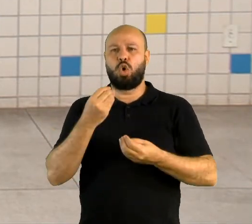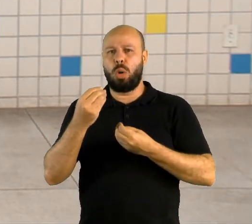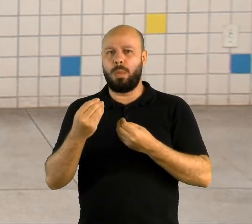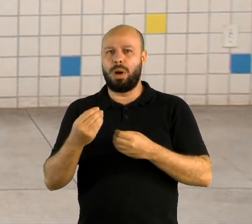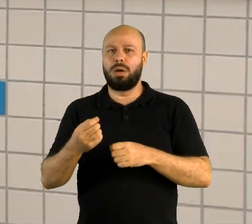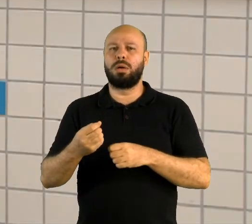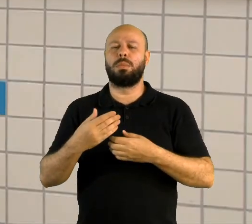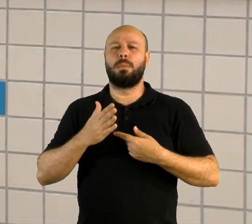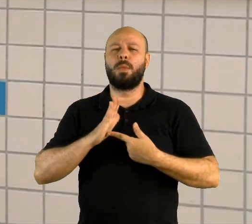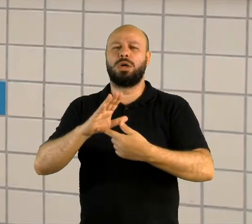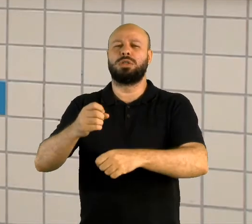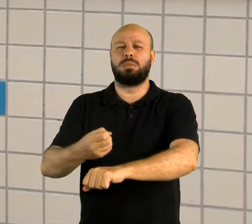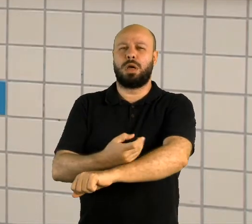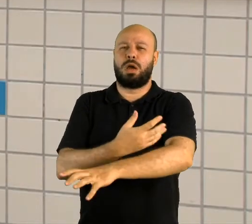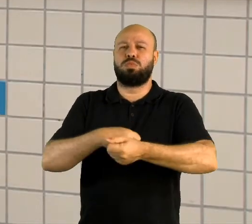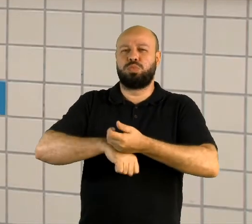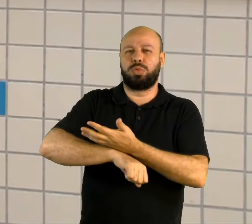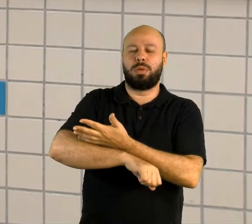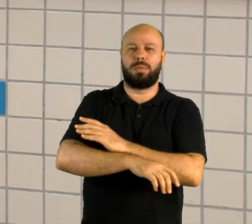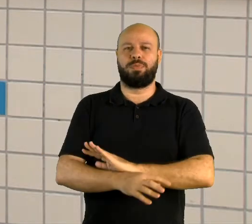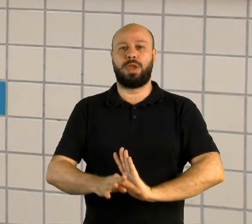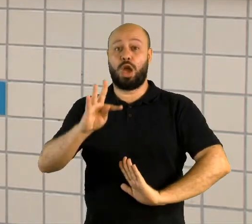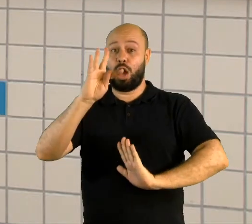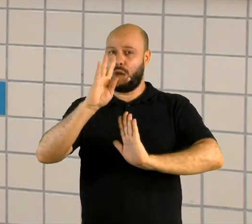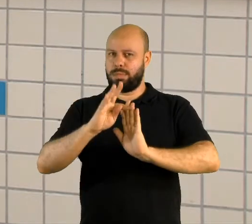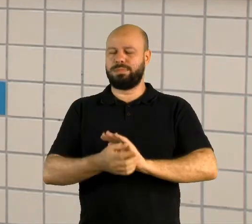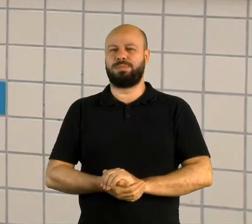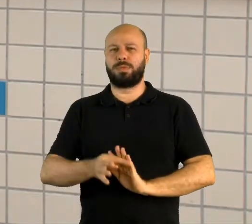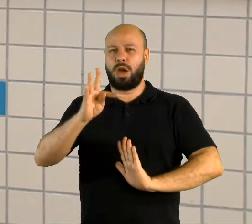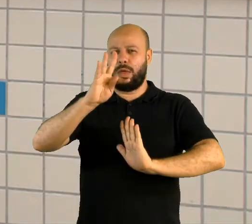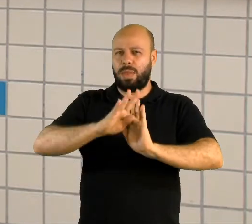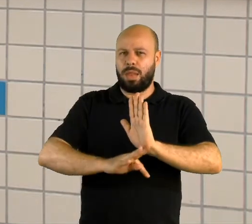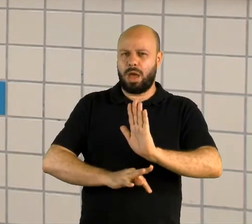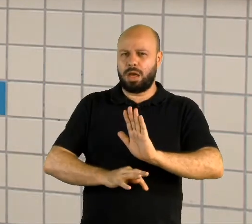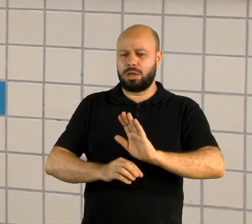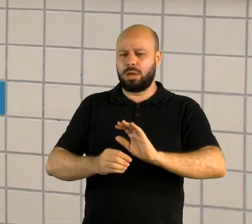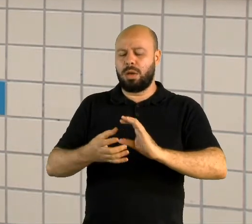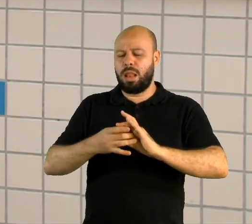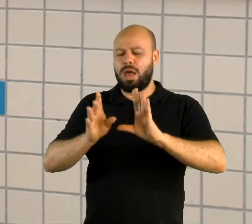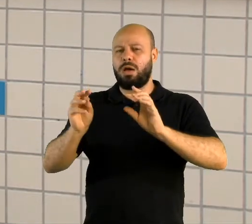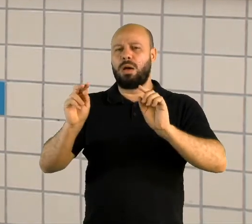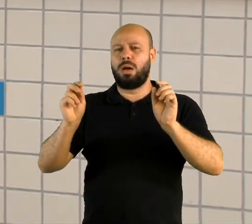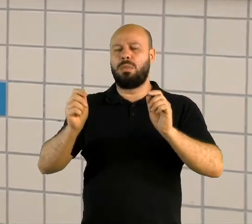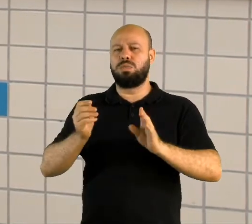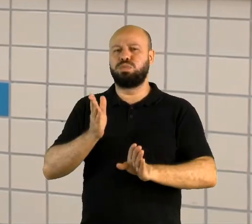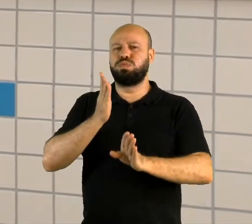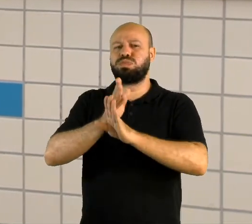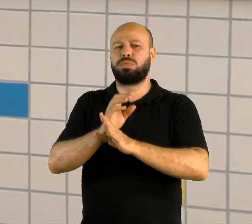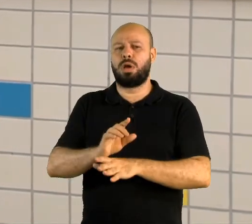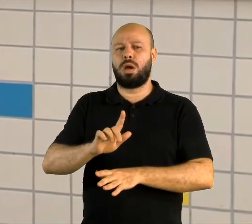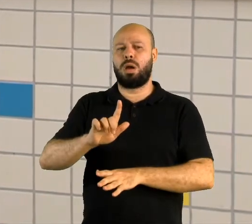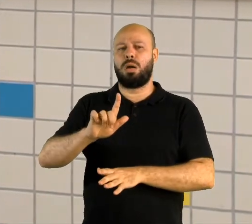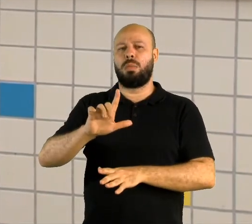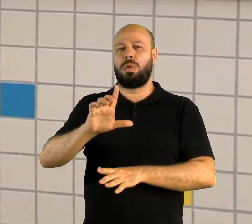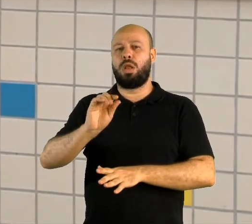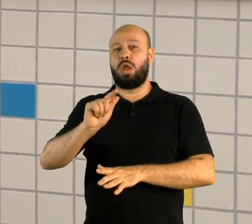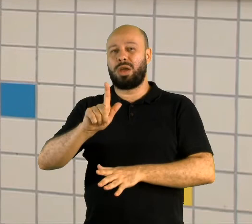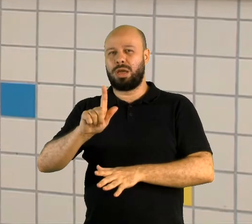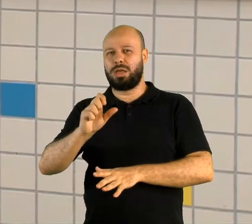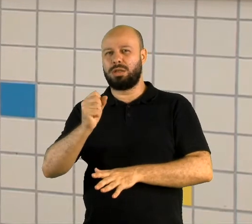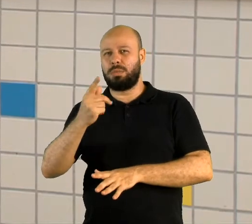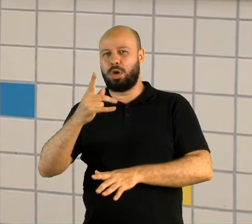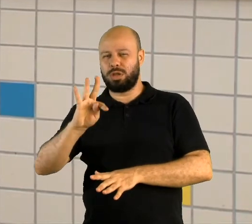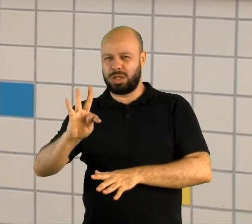emoção. Esse texto ele foi disponível no site Blogspot e